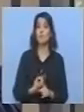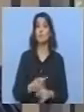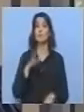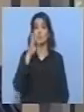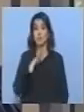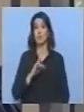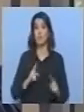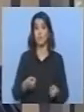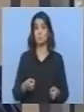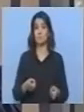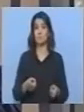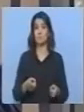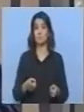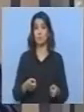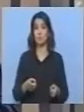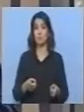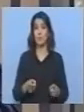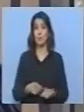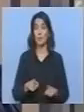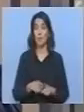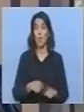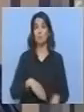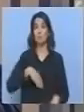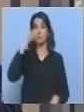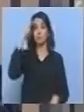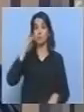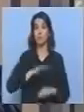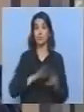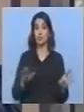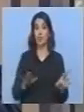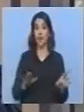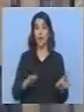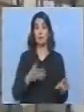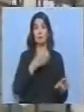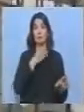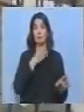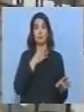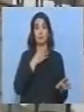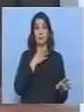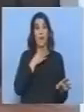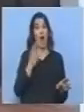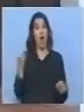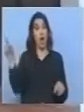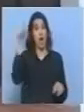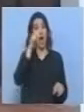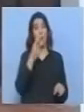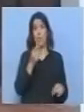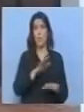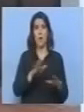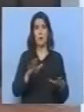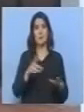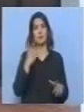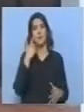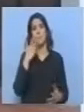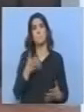começarem a ultrapassar essas linhas vermelhas, e em alguns casos estaremos lá já, vai-se notar